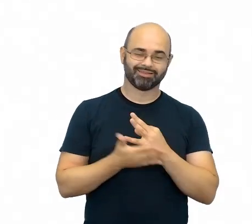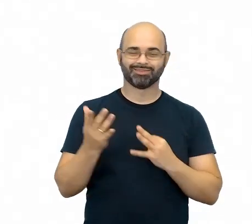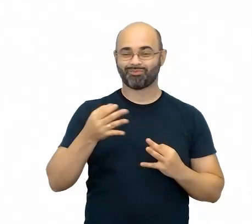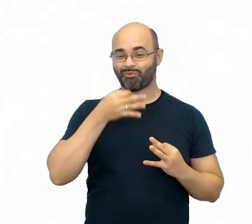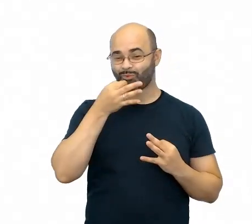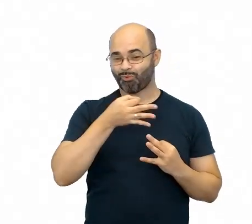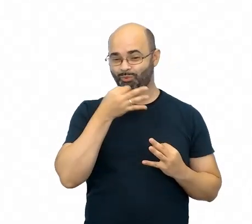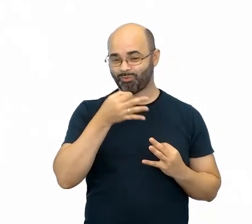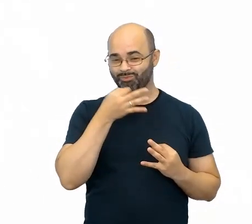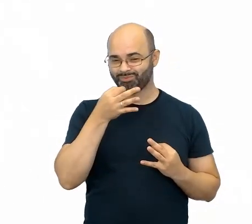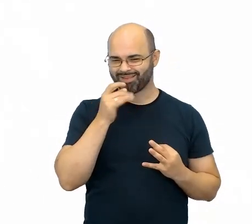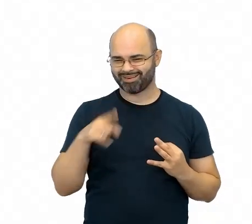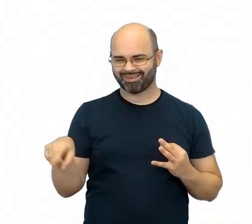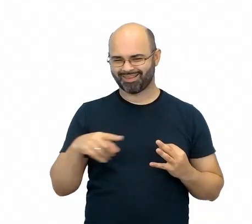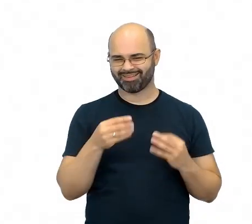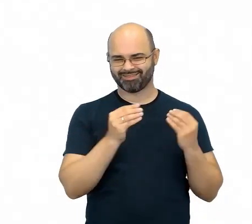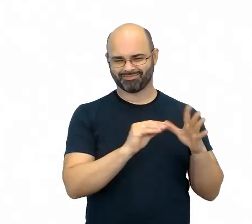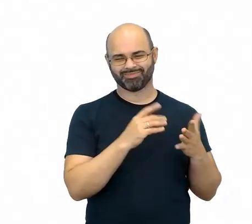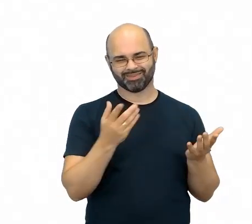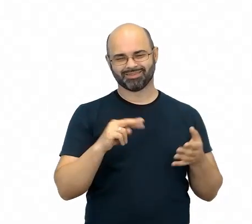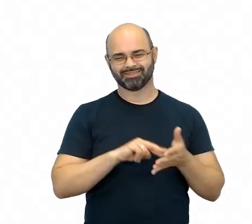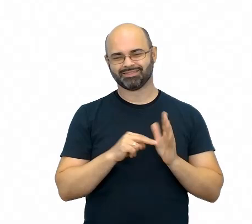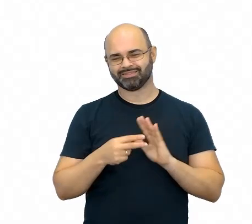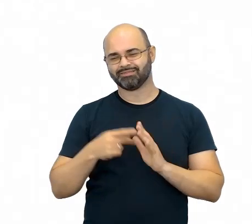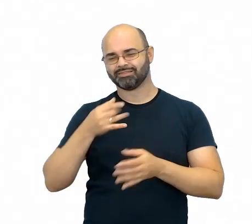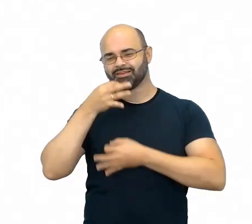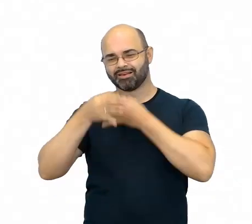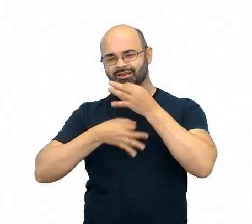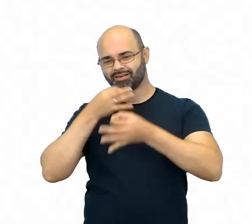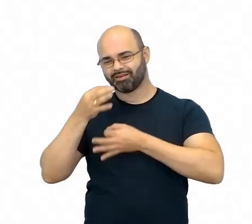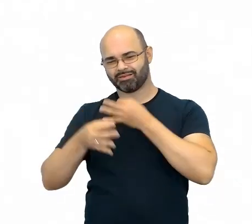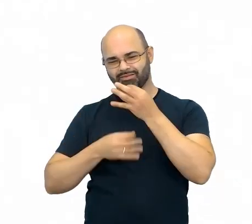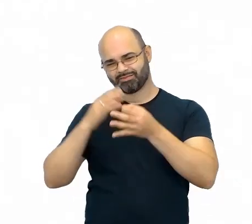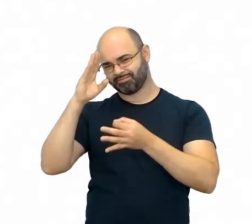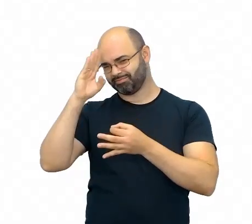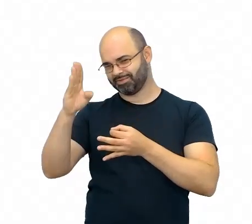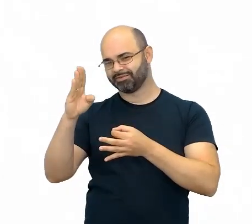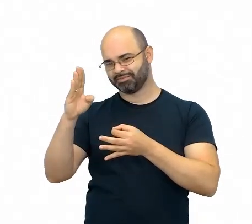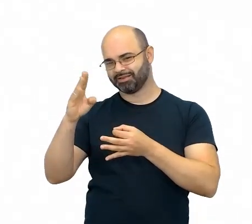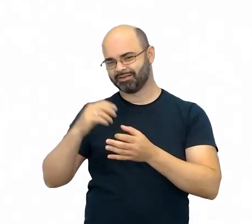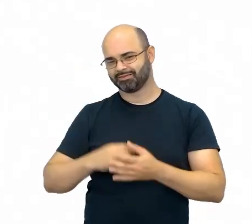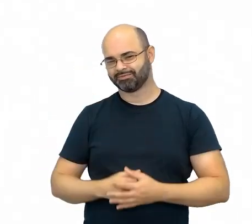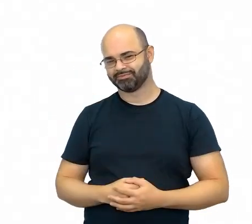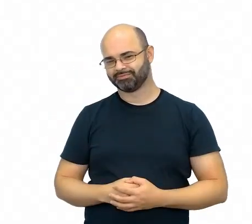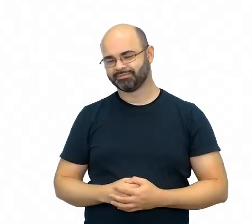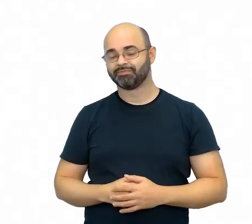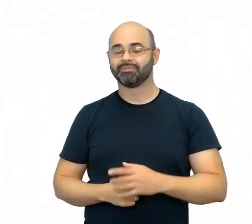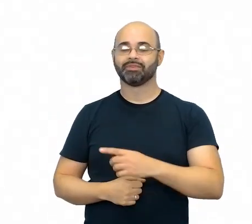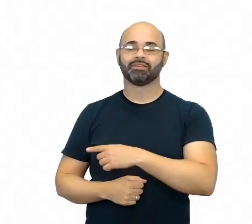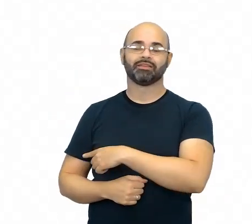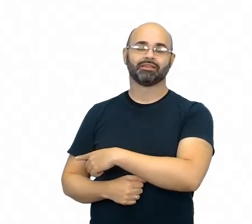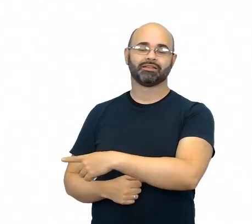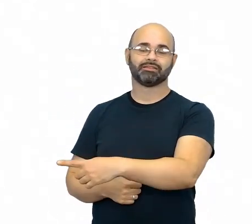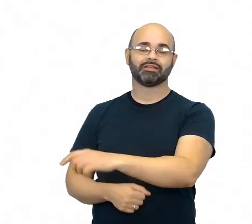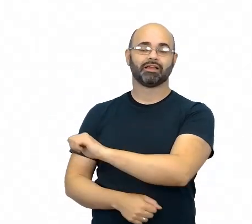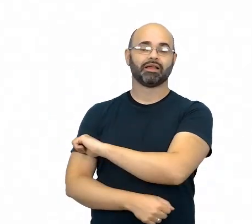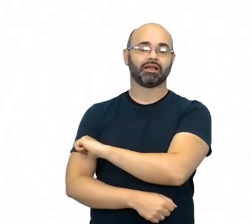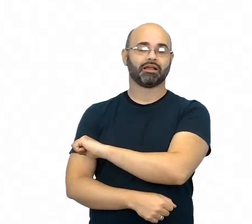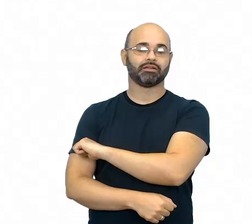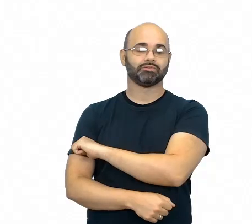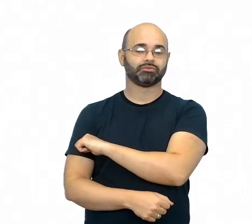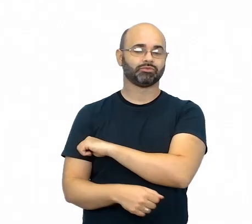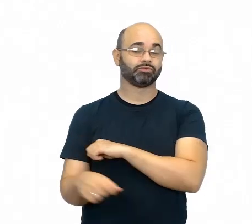opiniões, ou seja, textos de orientação argumentativa, é bastante importante que os estudantes comecem